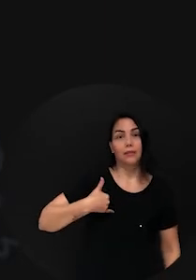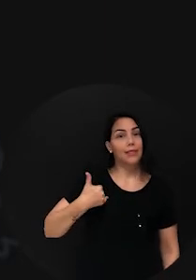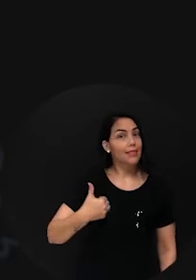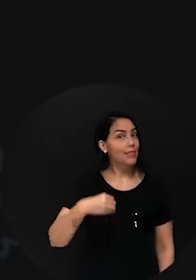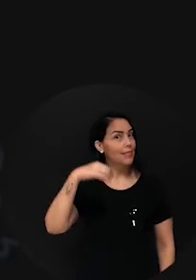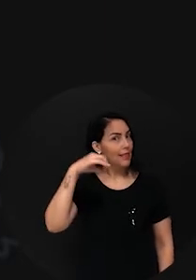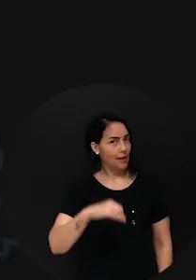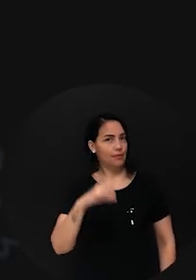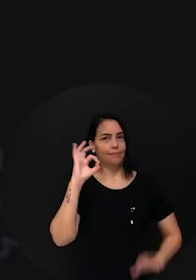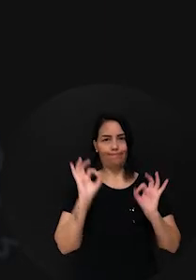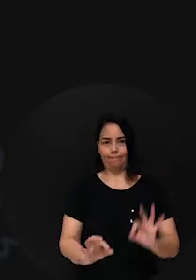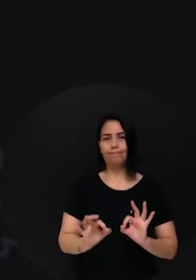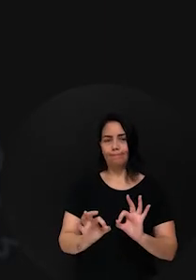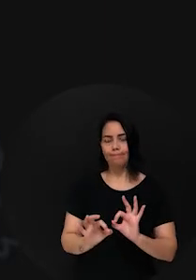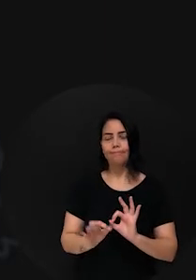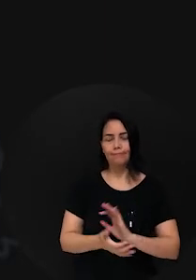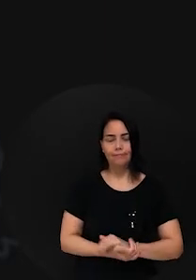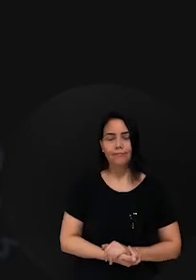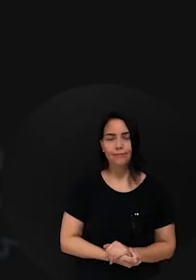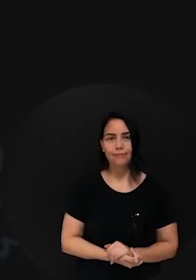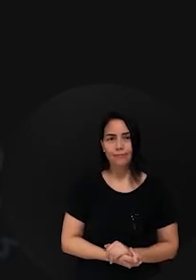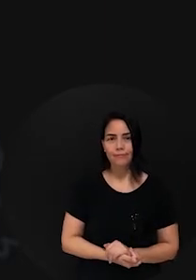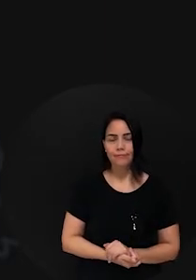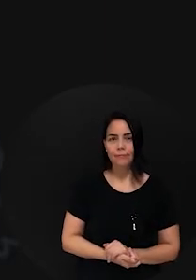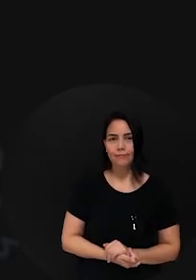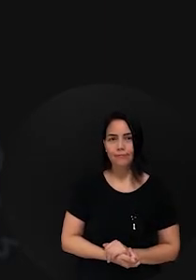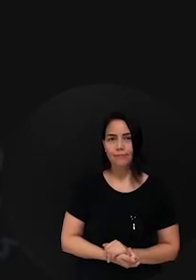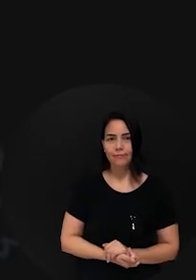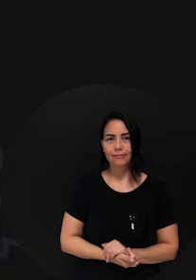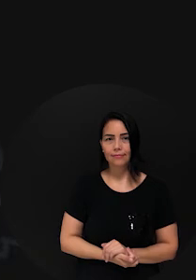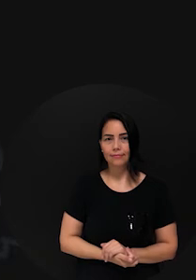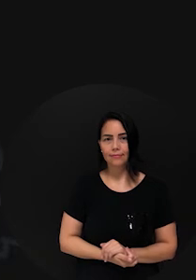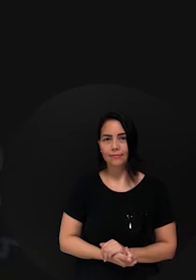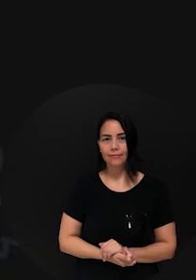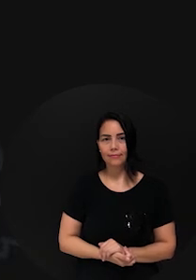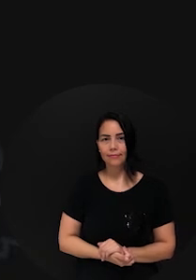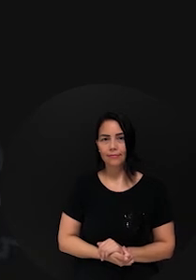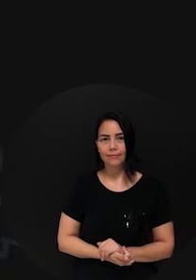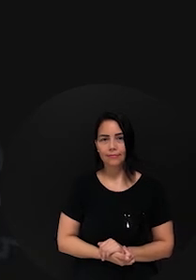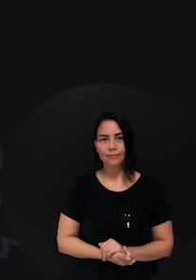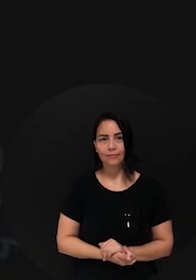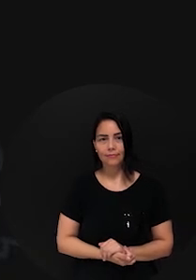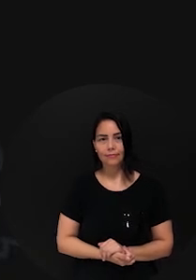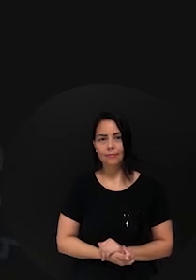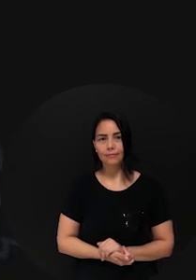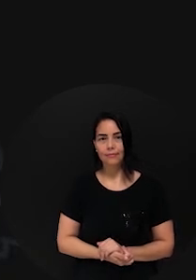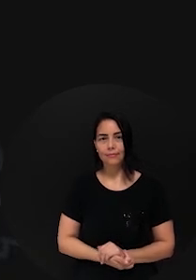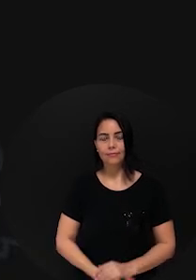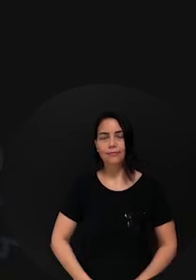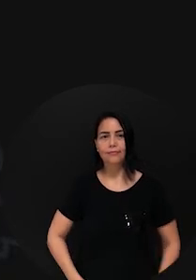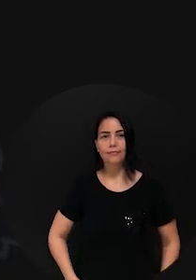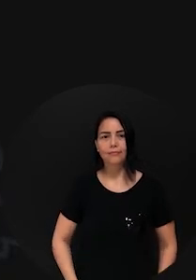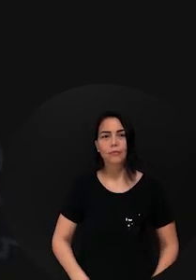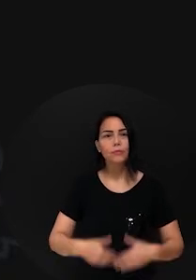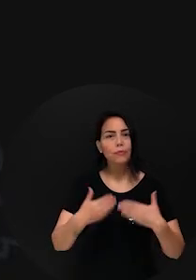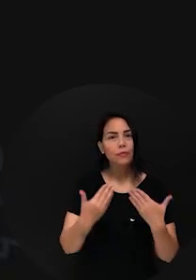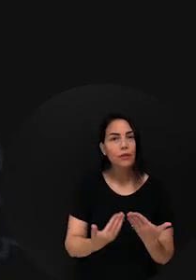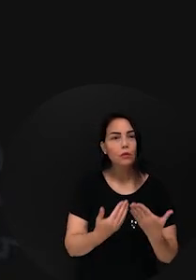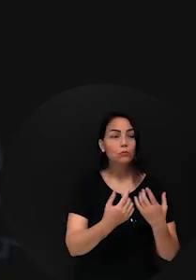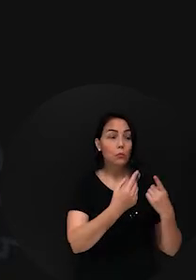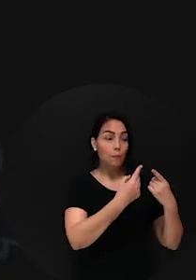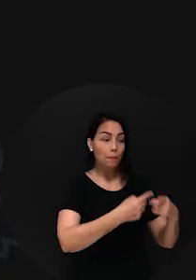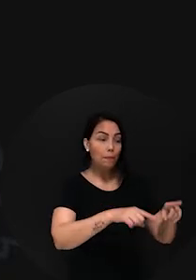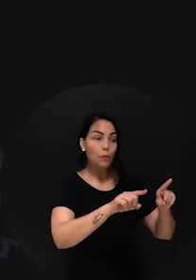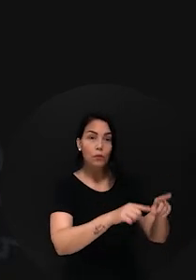Lembrando que na musicalização, os alunos... A musicalização, alunos de 8 e